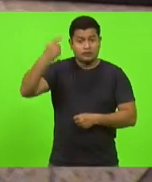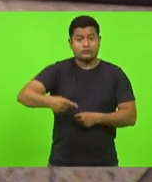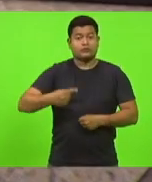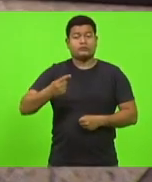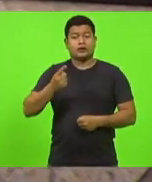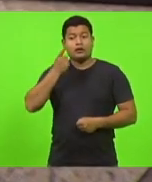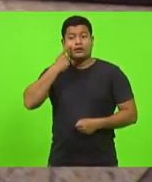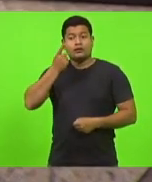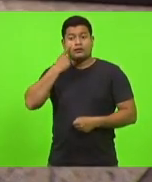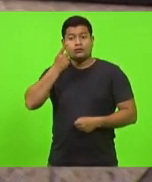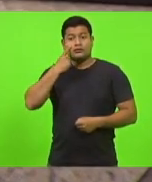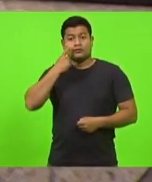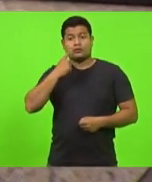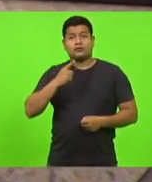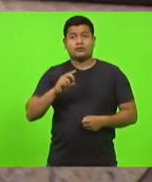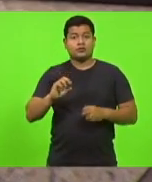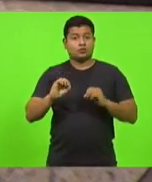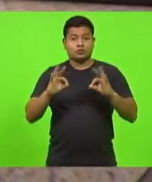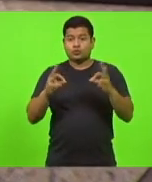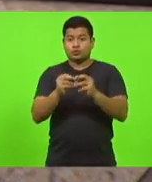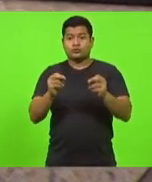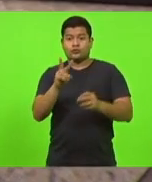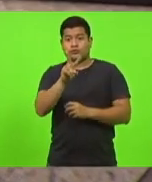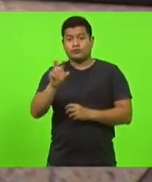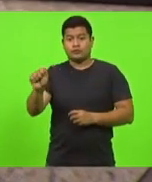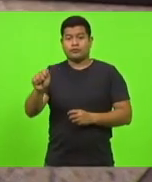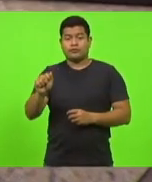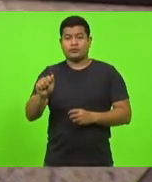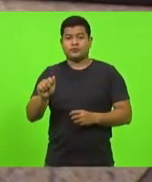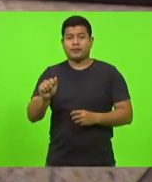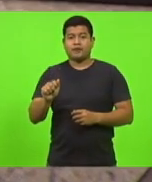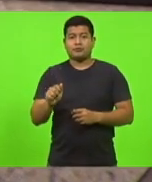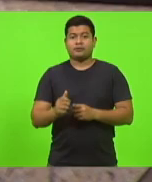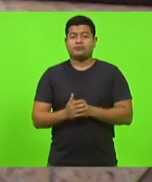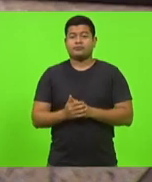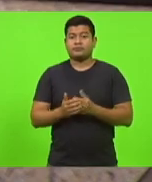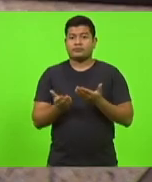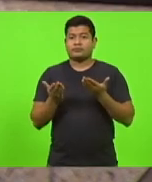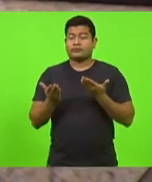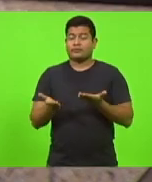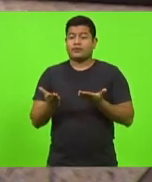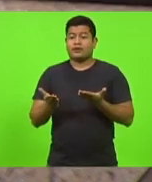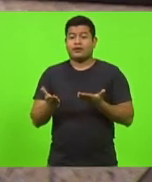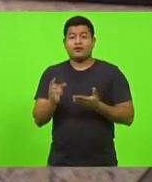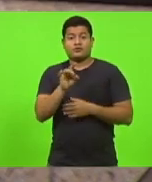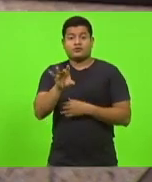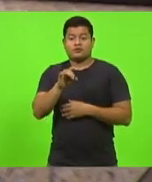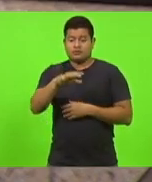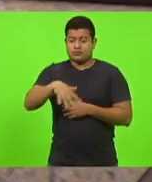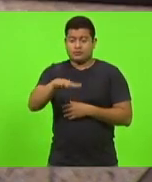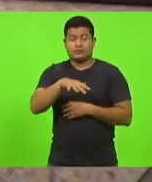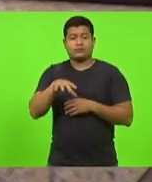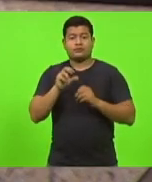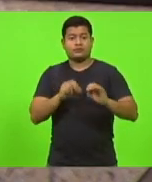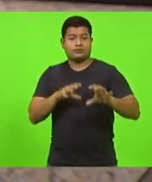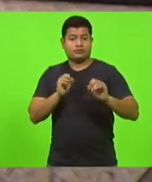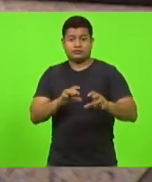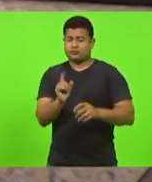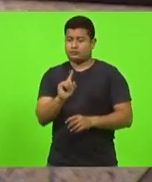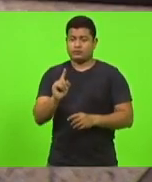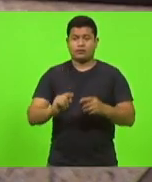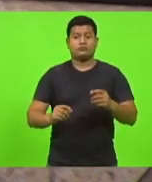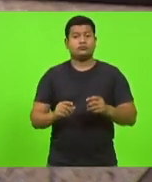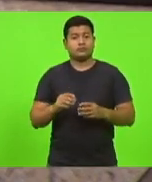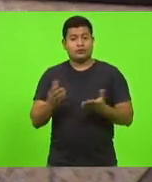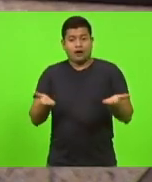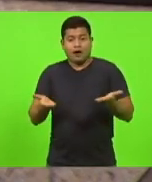todos os vales refeições para todos os funcionários. Então, não só para a educação, porque nós estamos tratando aqui, hoje, da